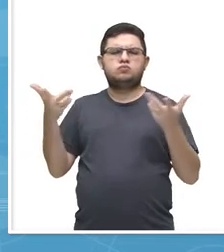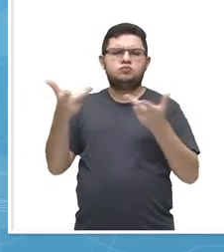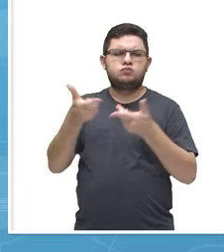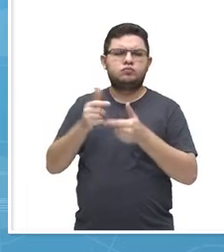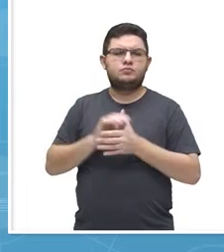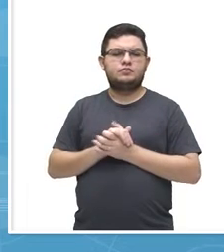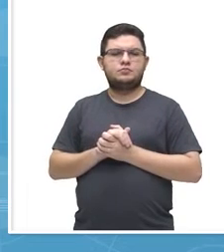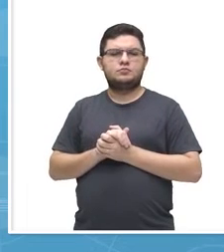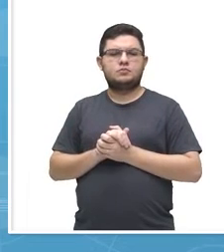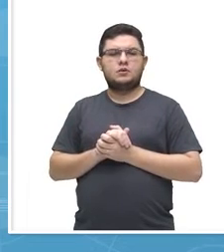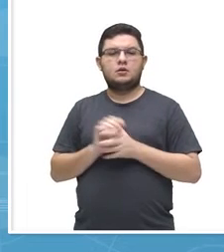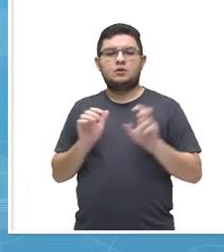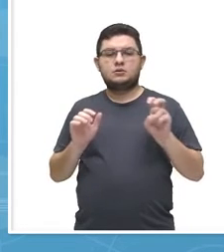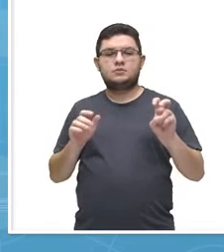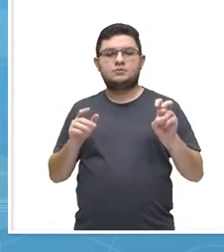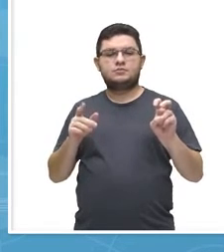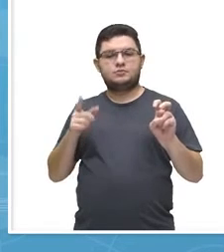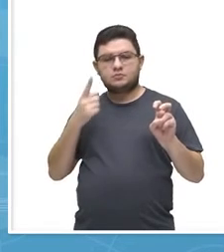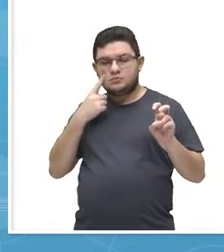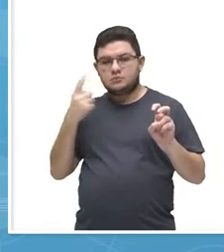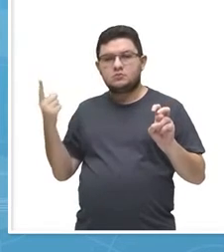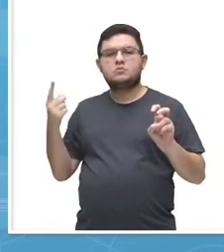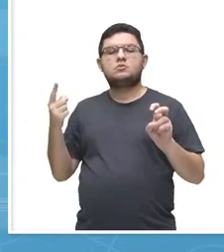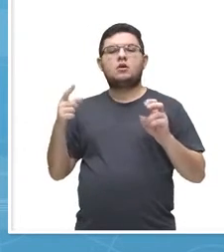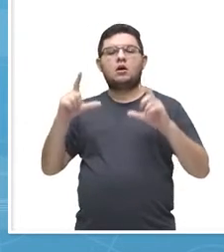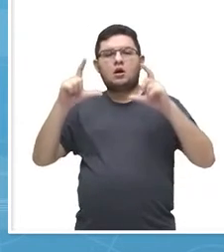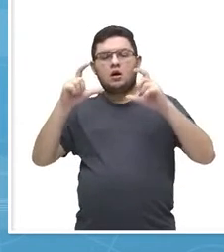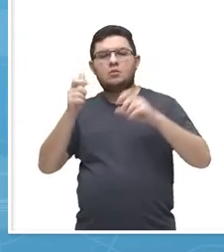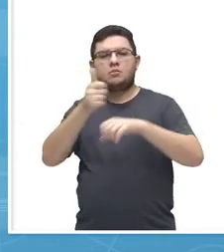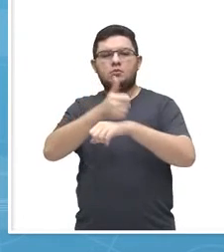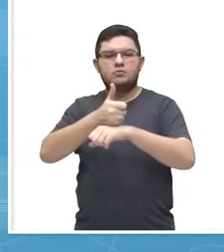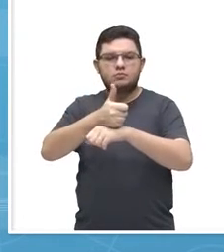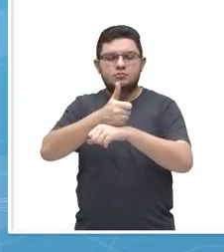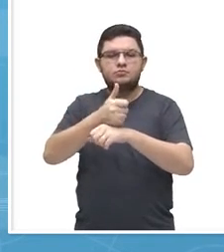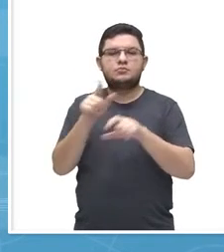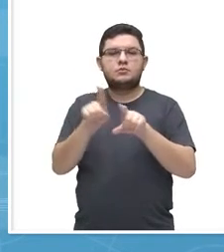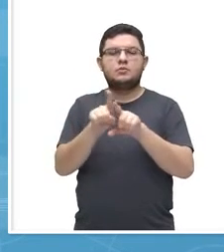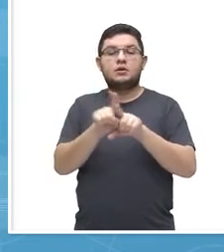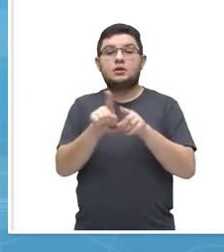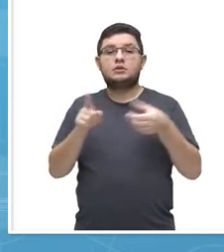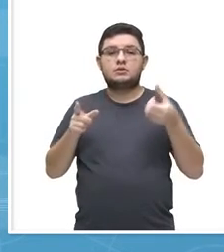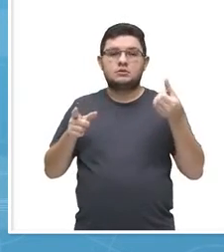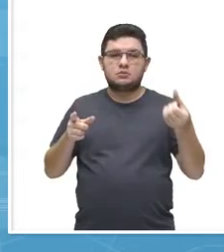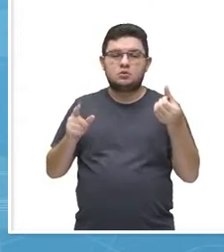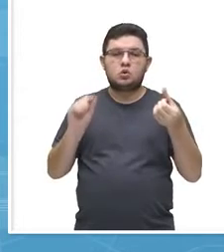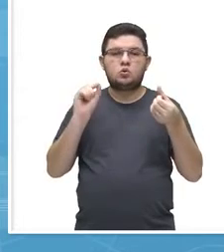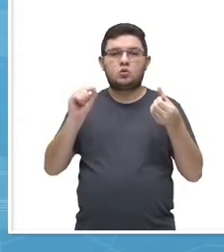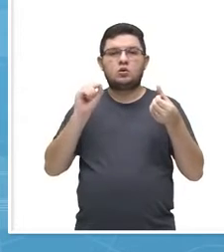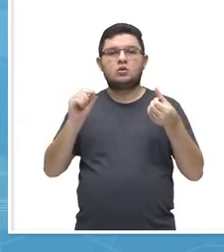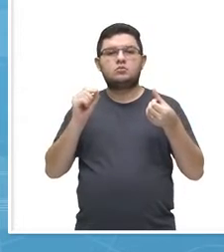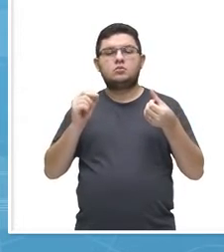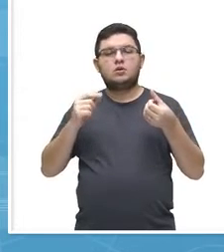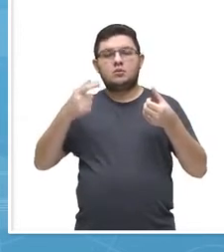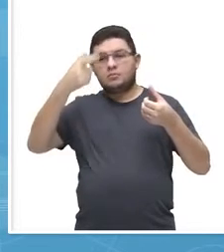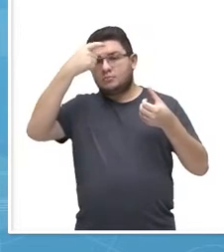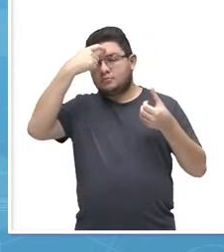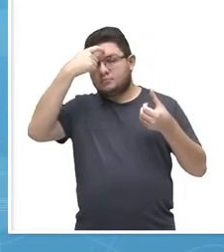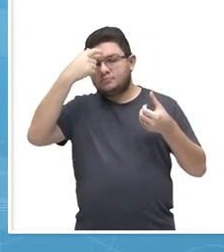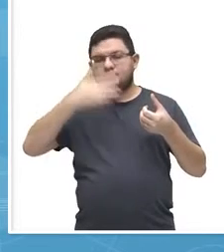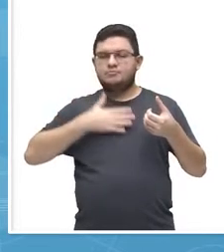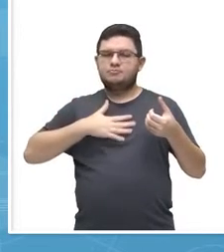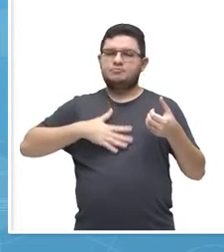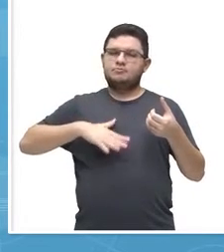e relaxada. Então, esses foram algumas das palavras do vocabulário que foi utilizado nesse diálogo, certo? Então, agora vocês